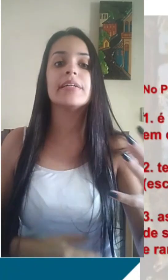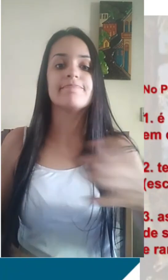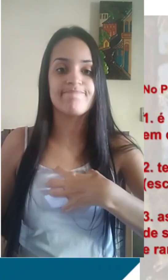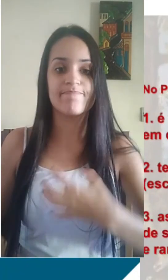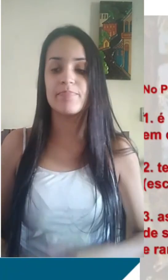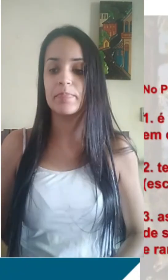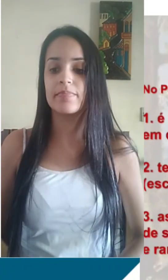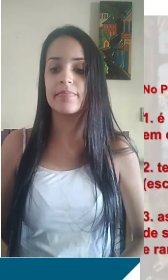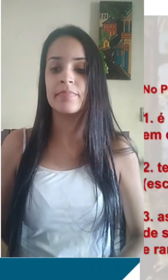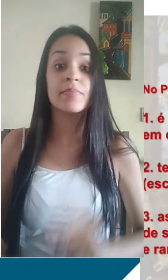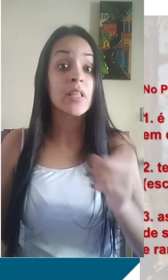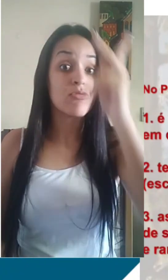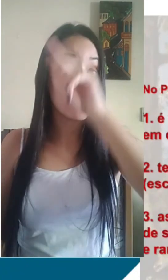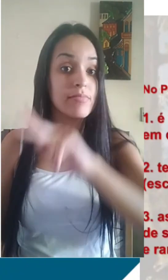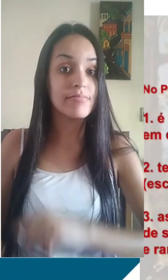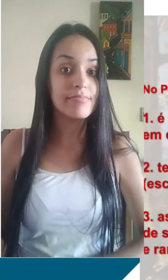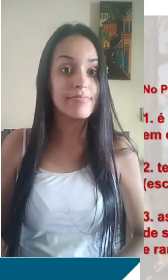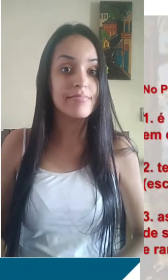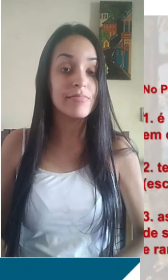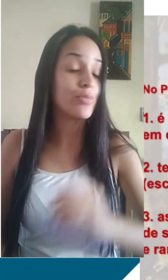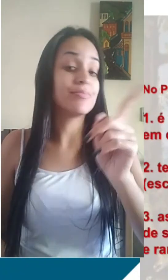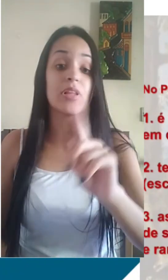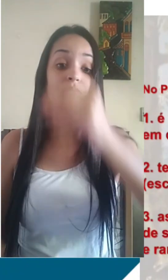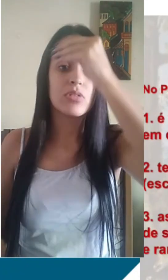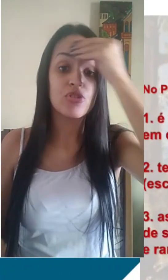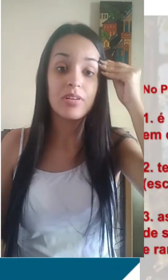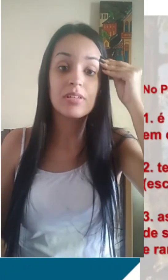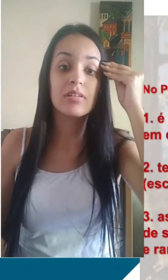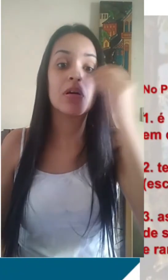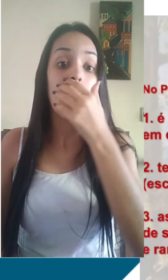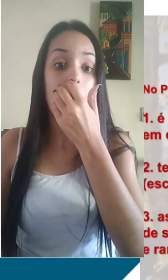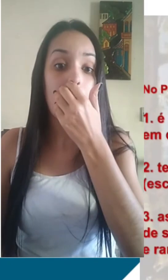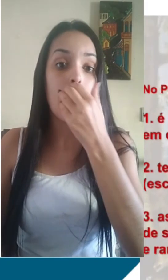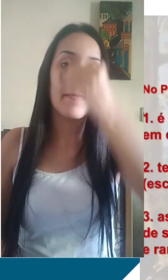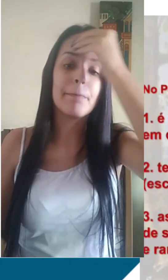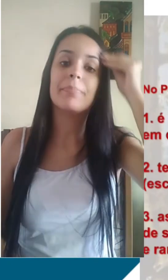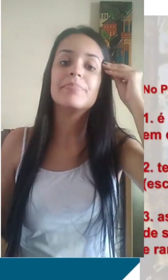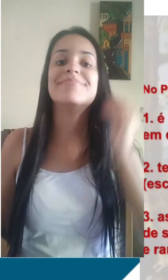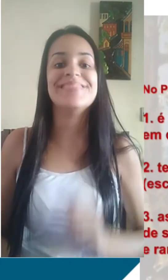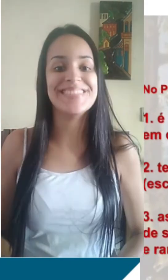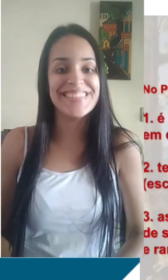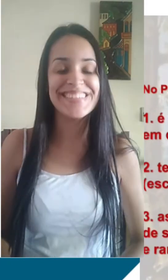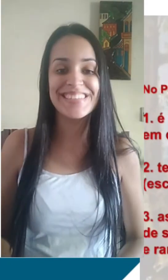esqueça, no parnasianismo, a poesia é voltada para o objetivismo, ao